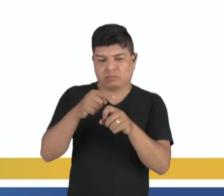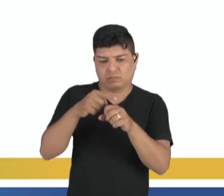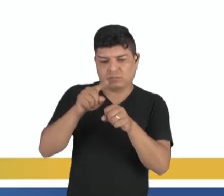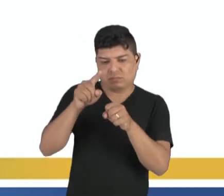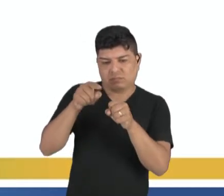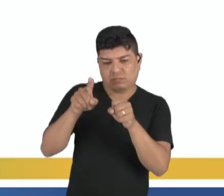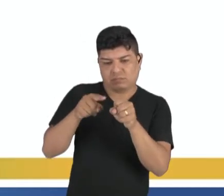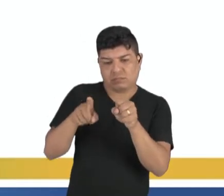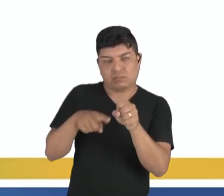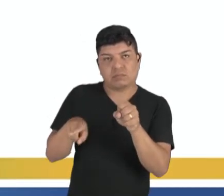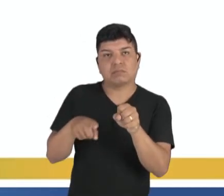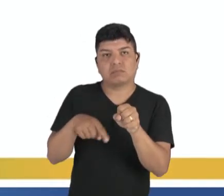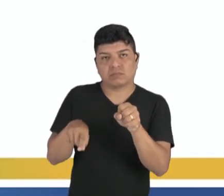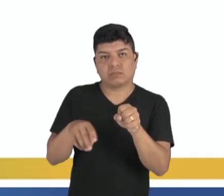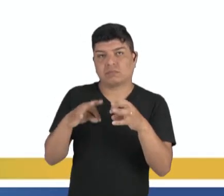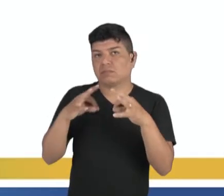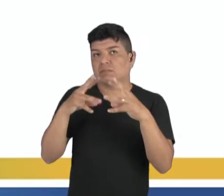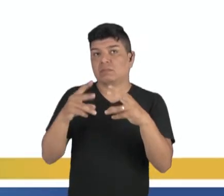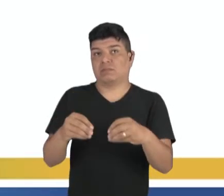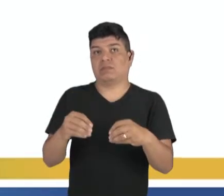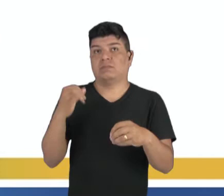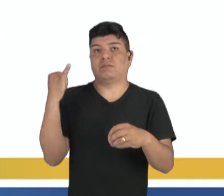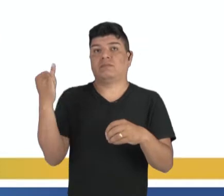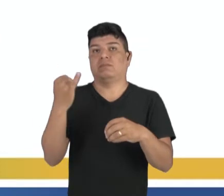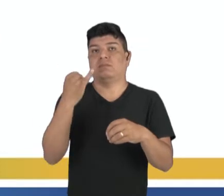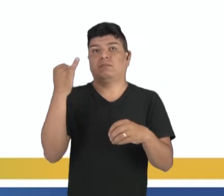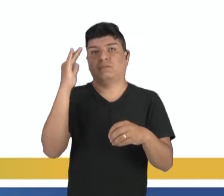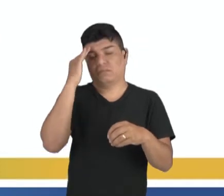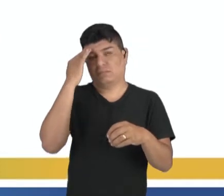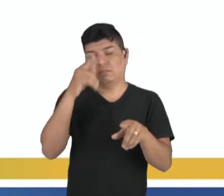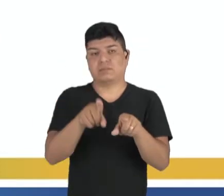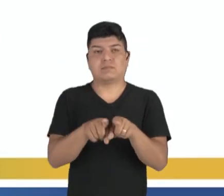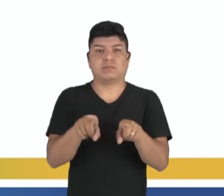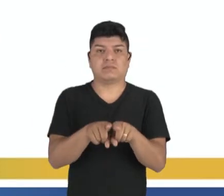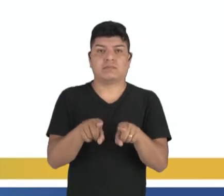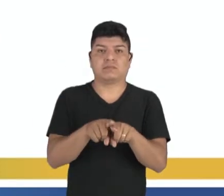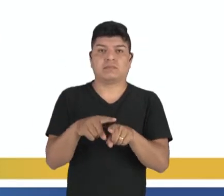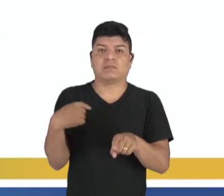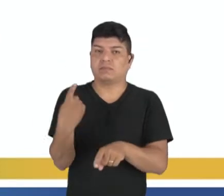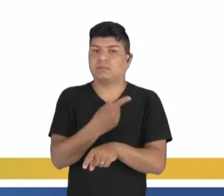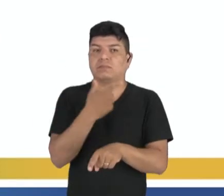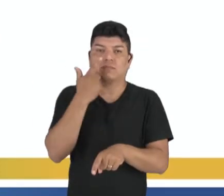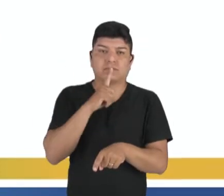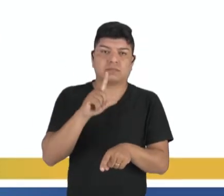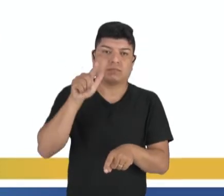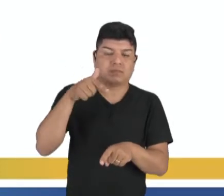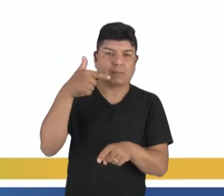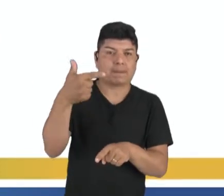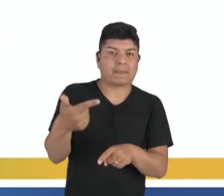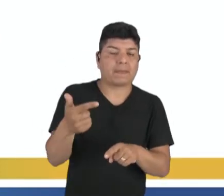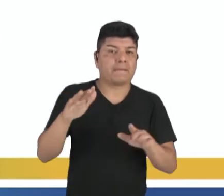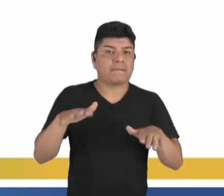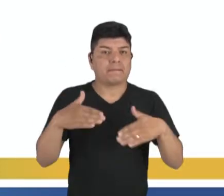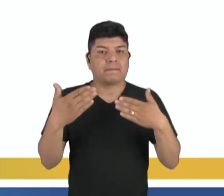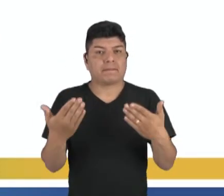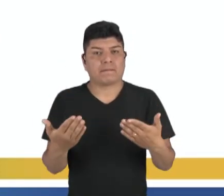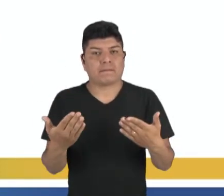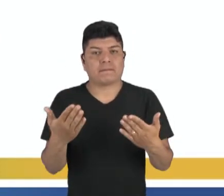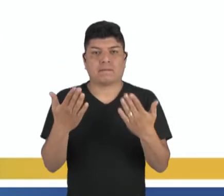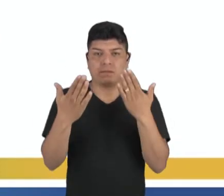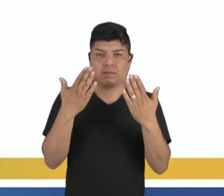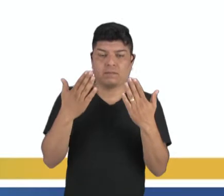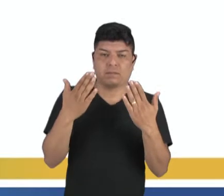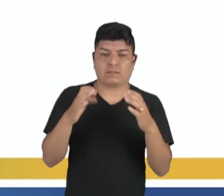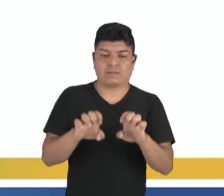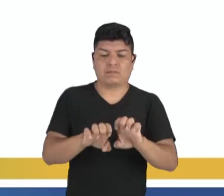nesse envelope. Todas essas estruturas é importante a gente entender também, para que a gente entenda daqui a pouquinho qual que é a relação da